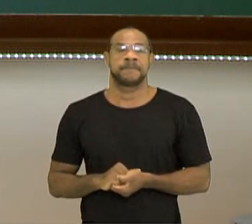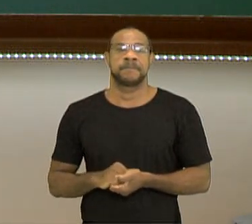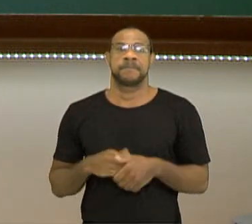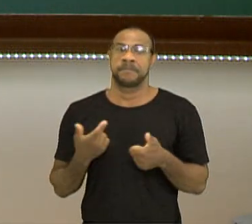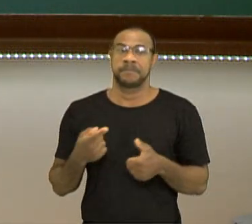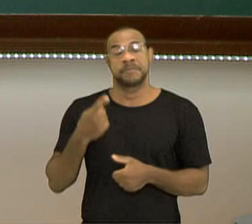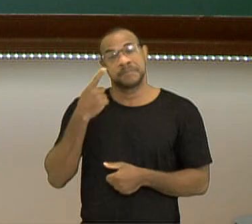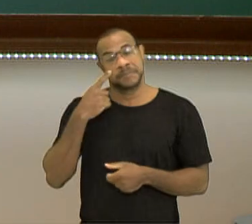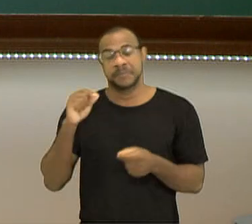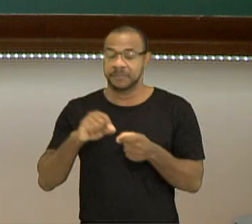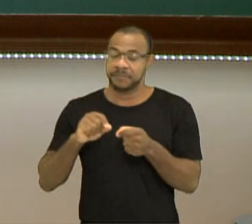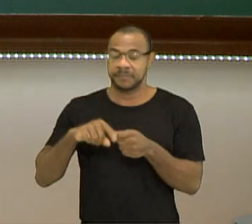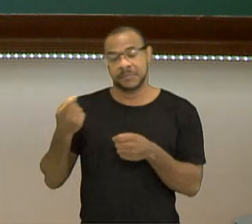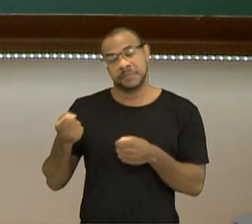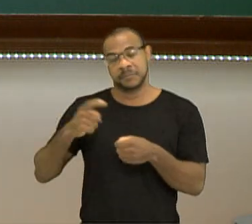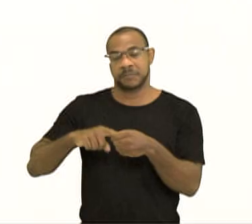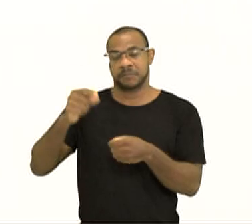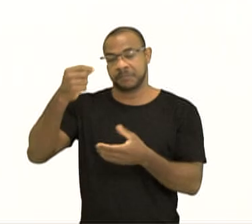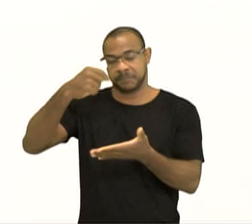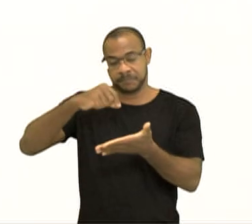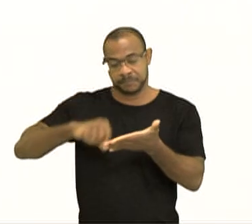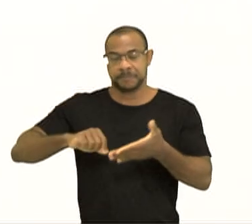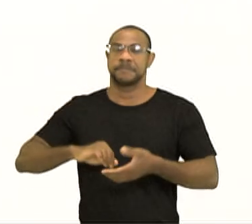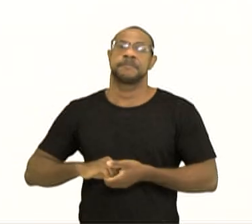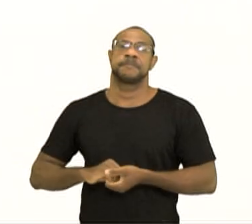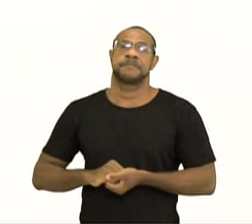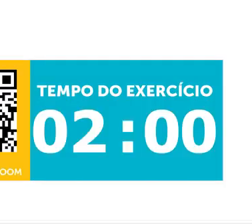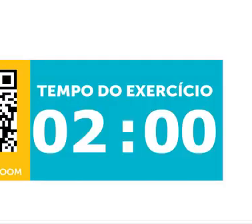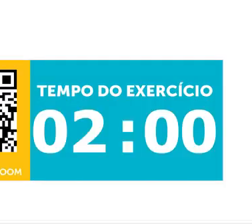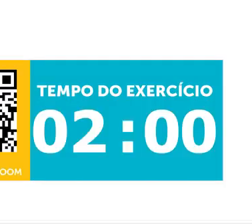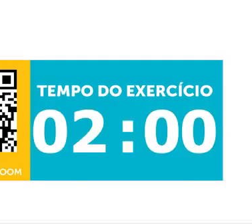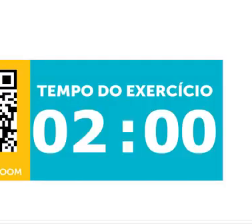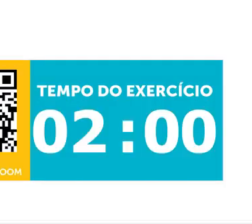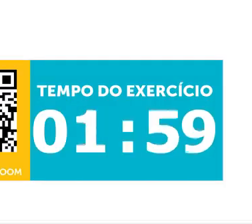bom? Façam aí que eu já volto para poder corrigir.